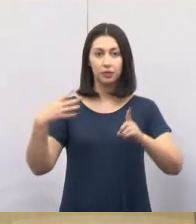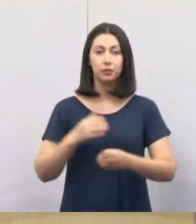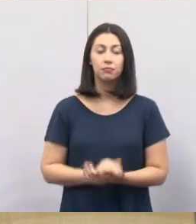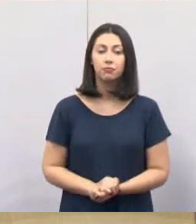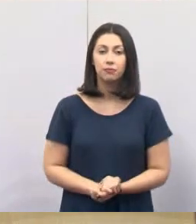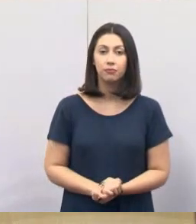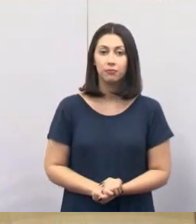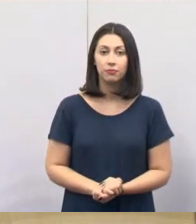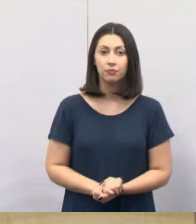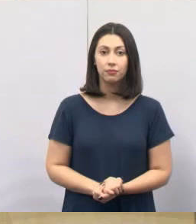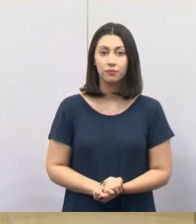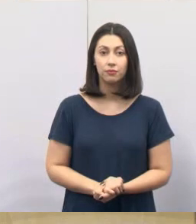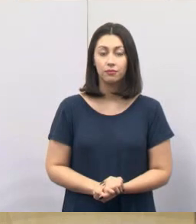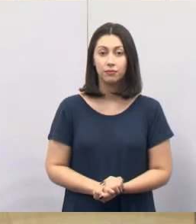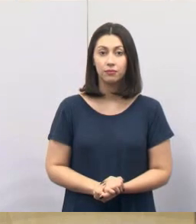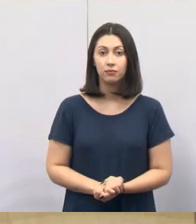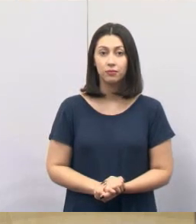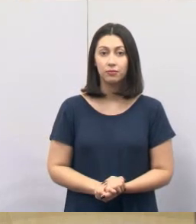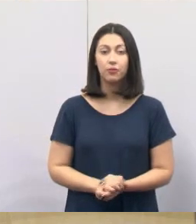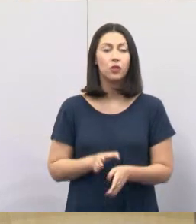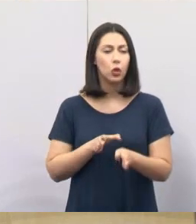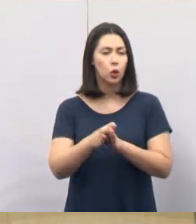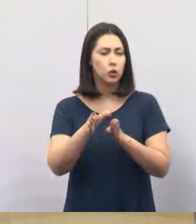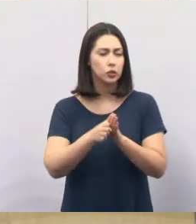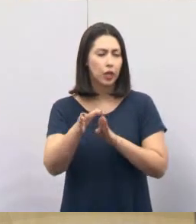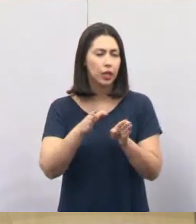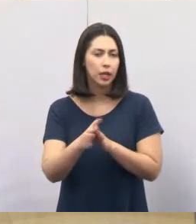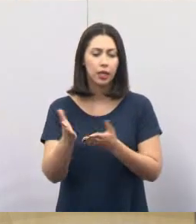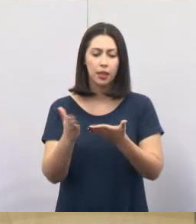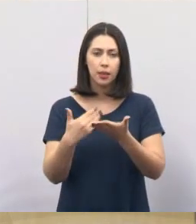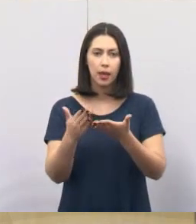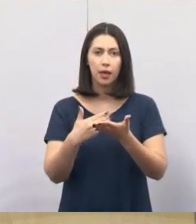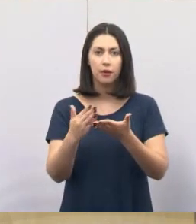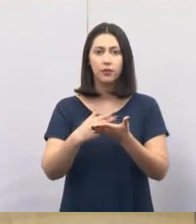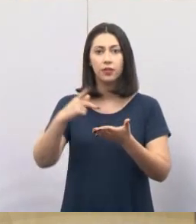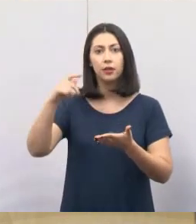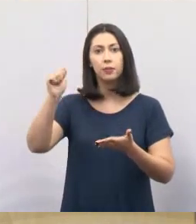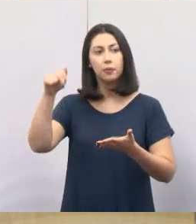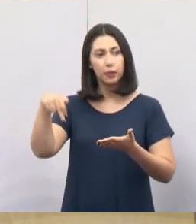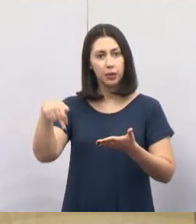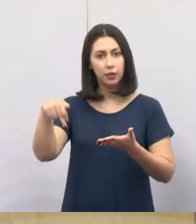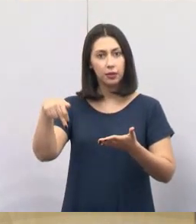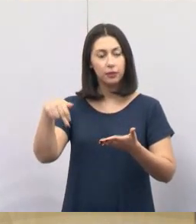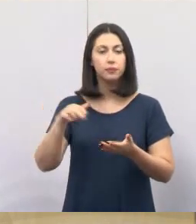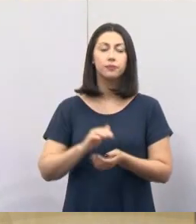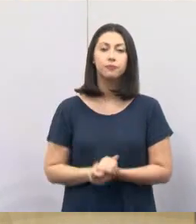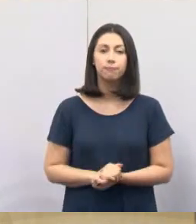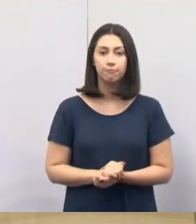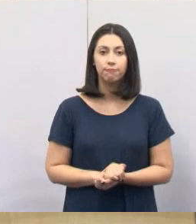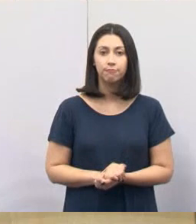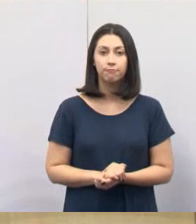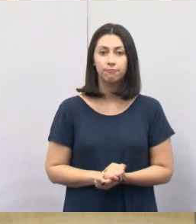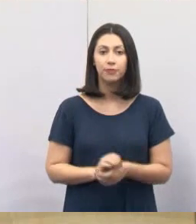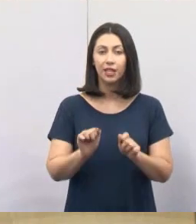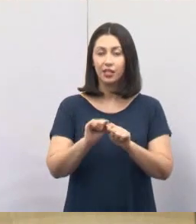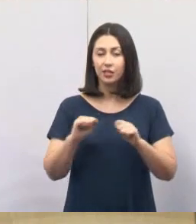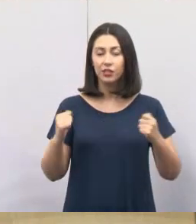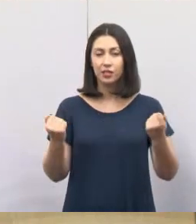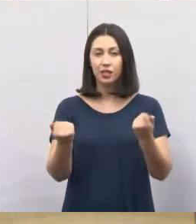LGBTQIA+, da ABRA. Ela é conselheira editorial da revista APAN, Associação Profissionais Audiovisuais